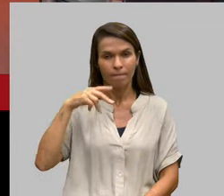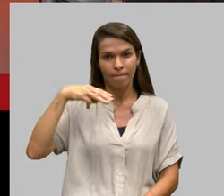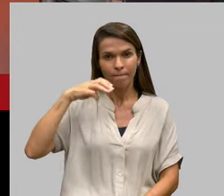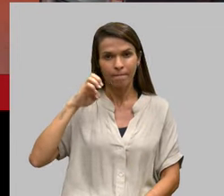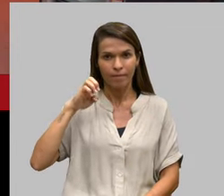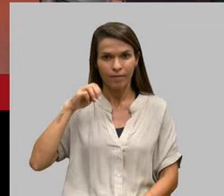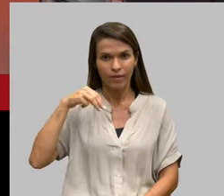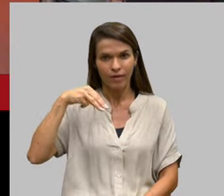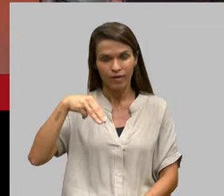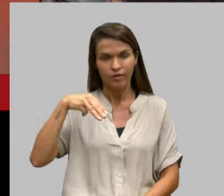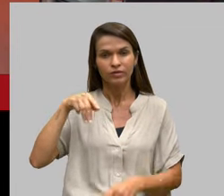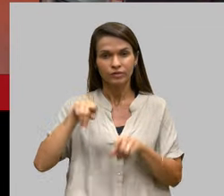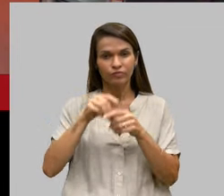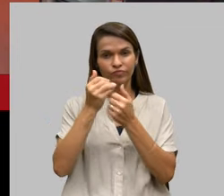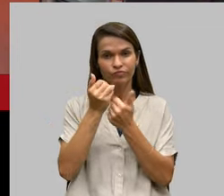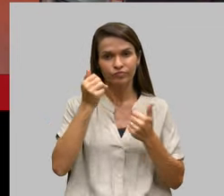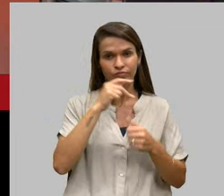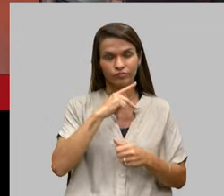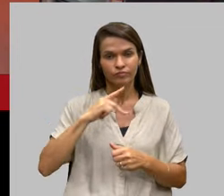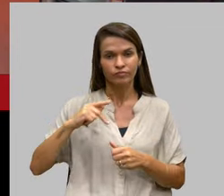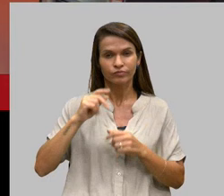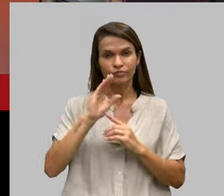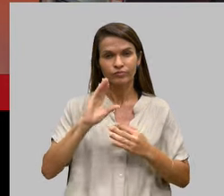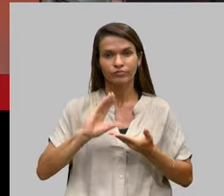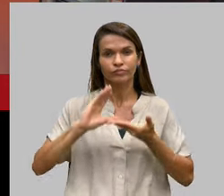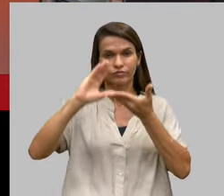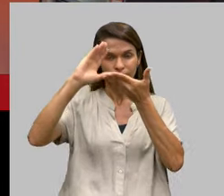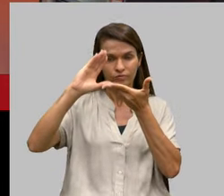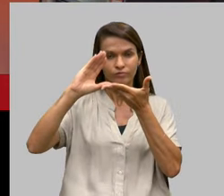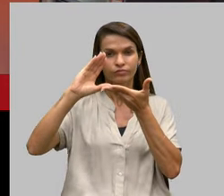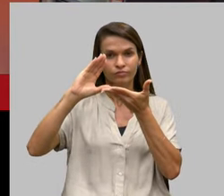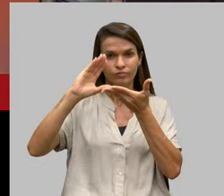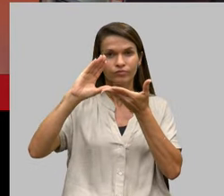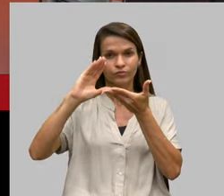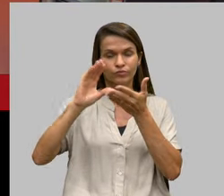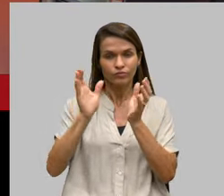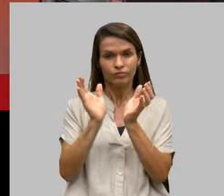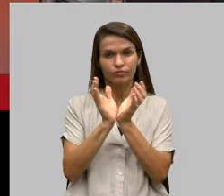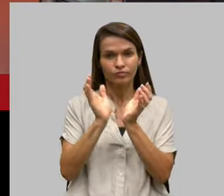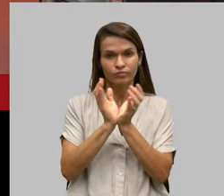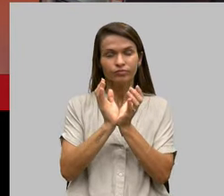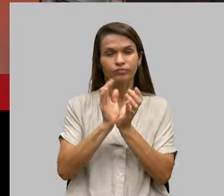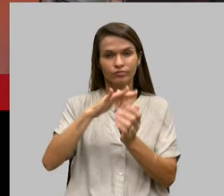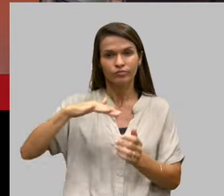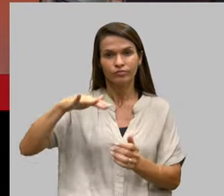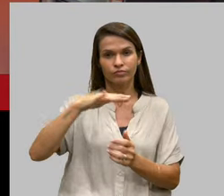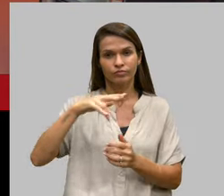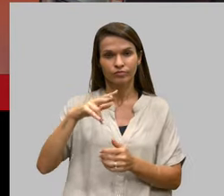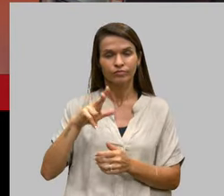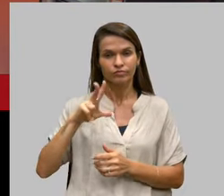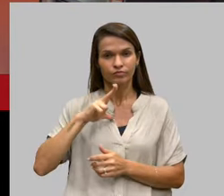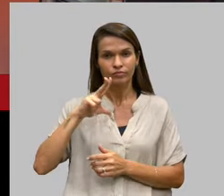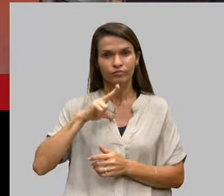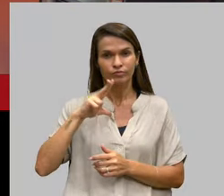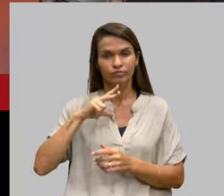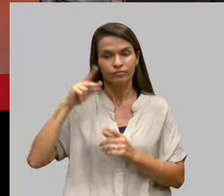vice-presidente do Conselho Nacional dos dirigentes de regimes próprios de Previdência Social